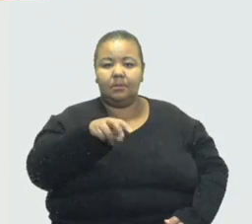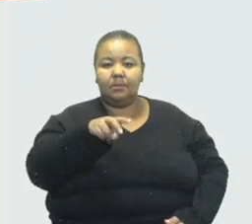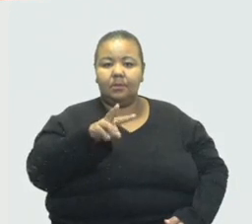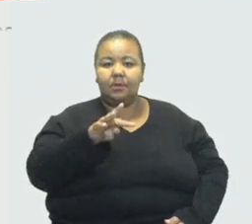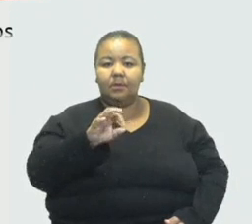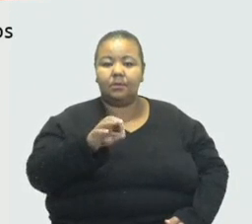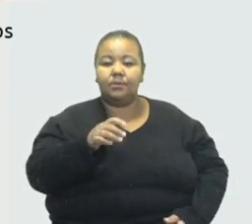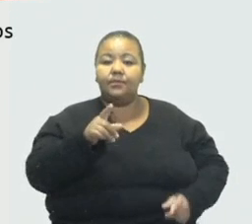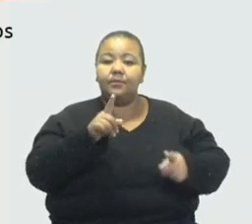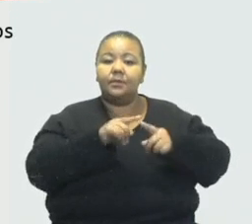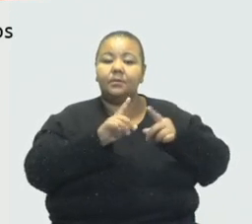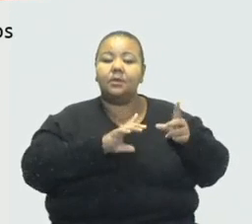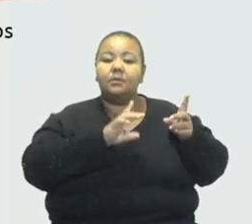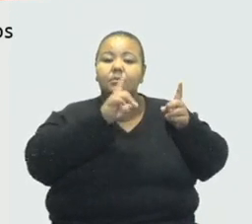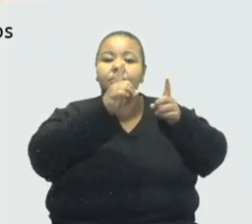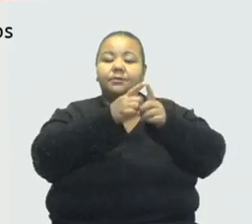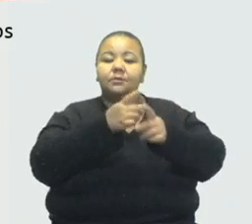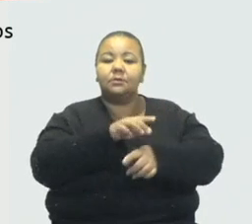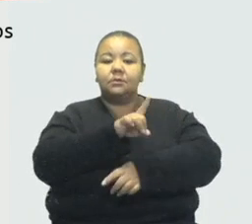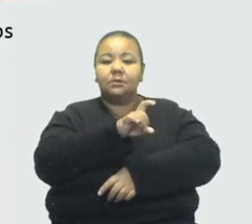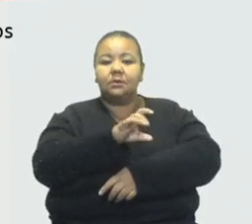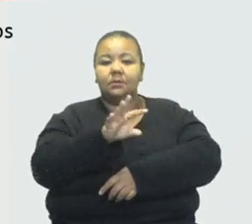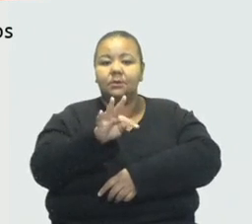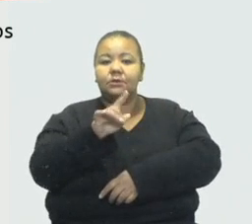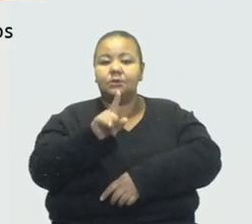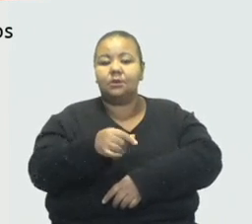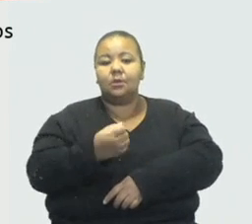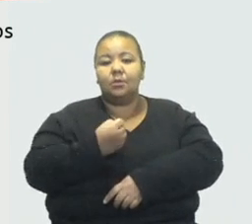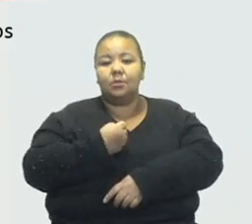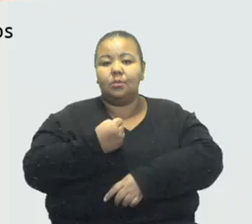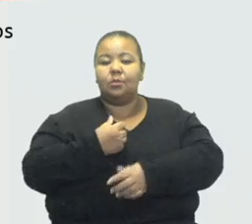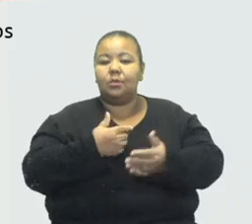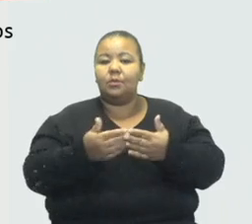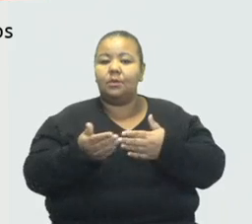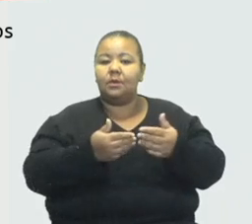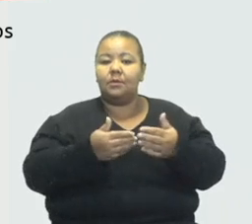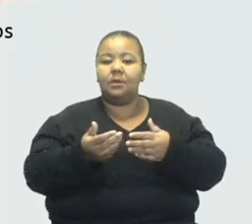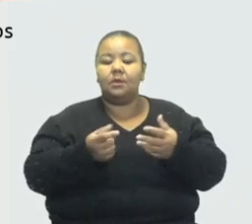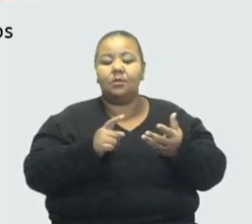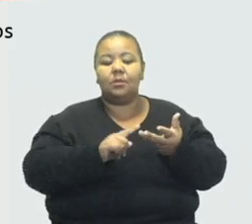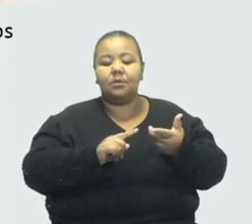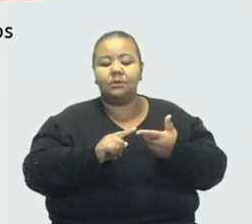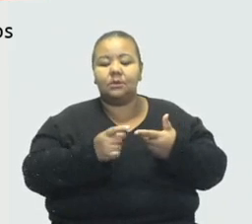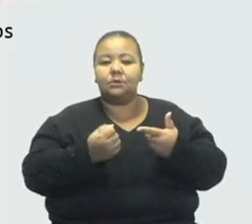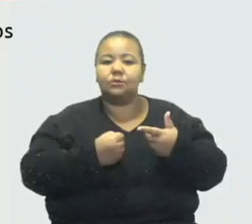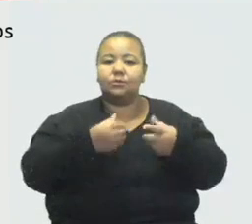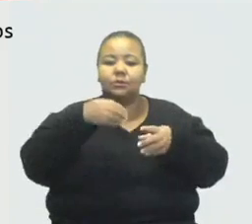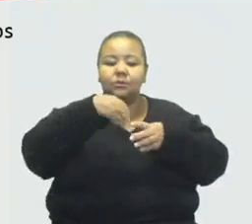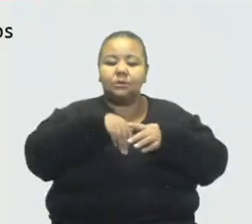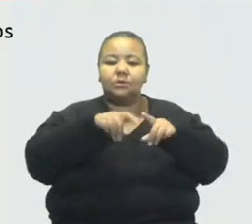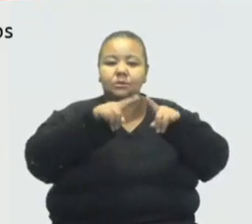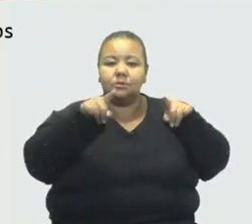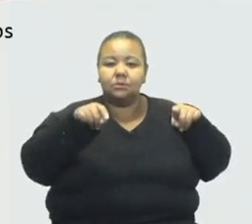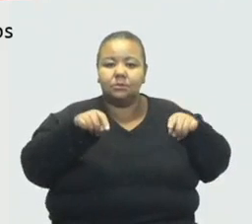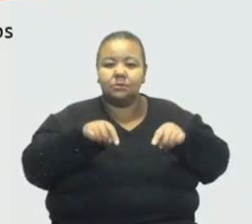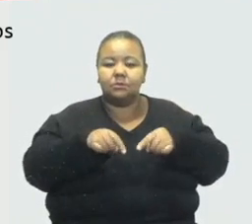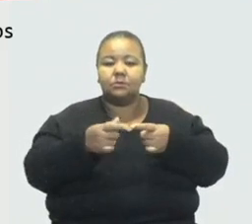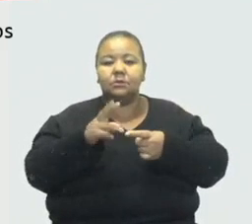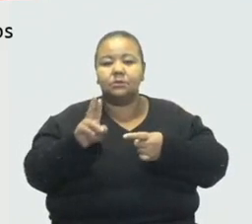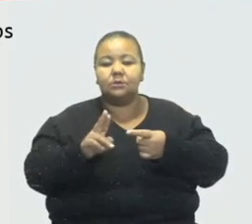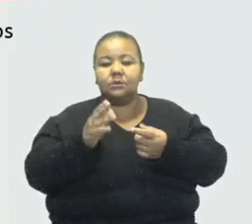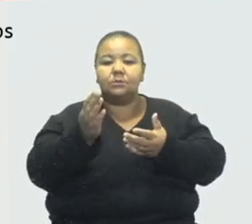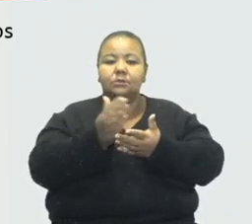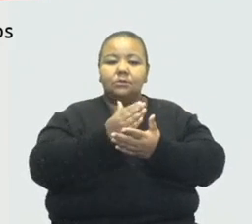o determinante, que ele é um número, e que dependendo da ordem da matriz, nós empregamos certos procedimentos